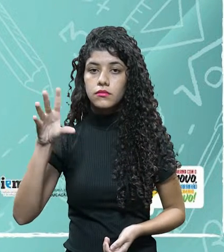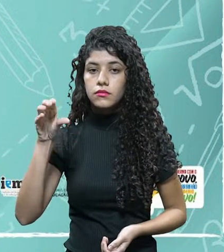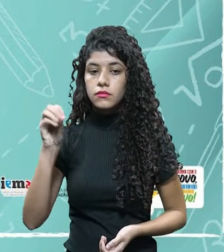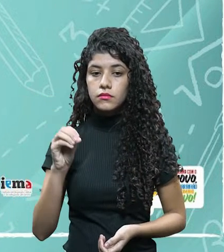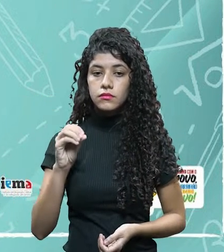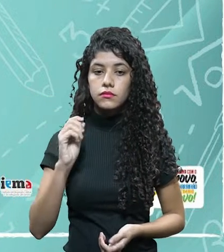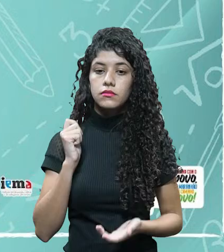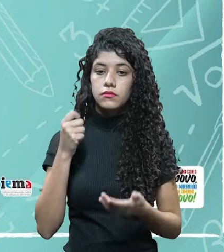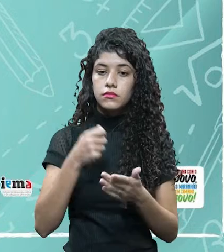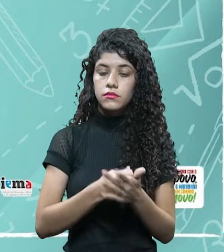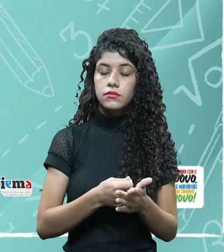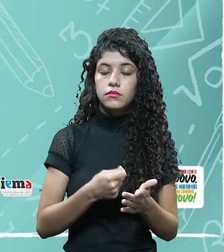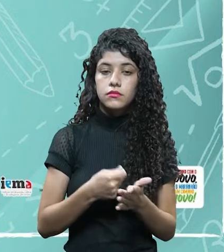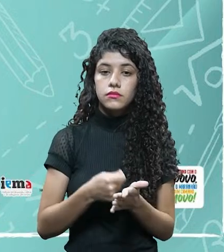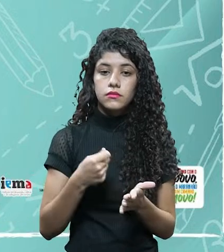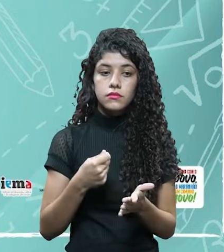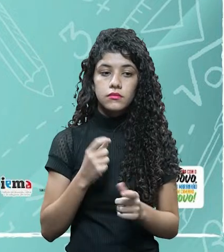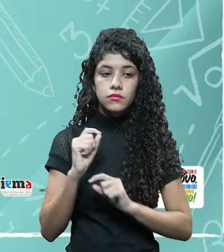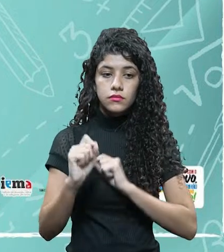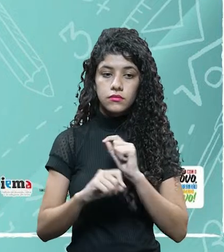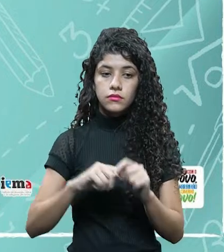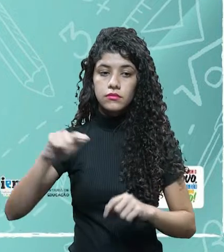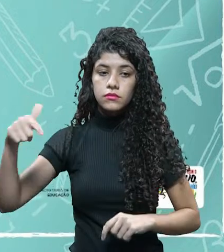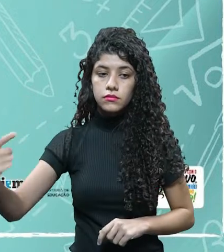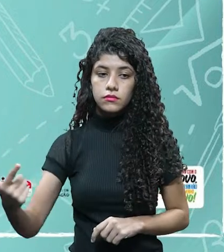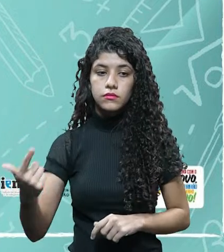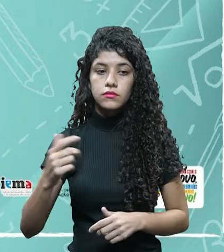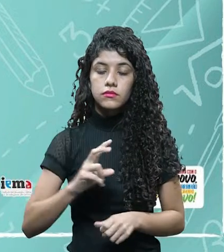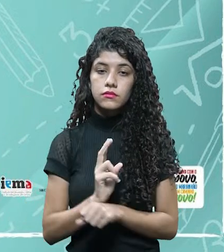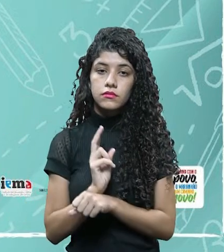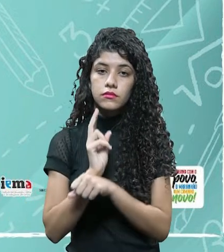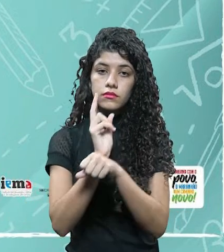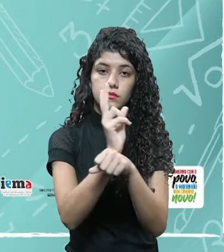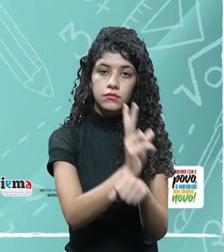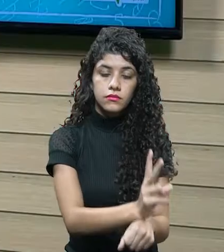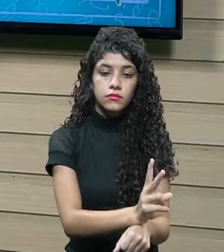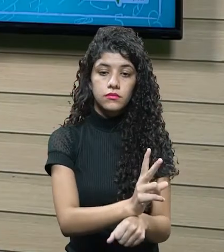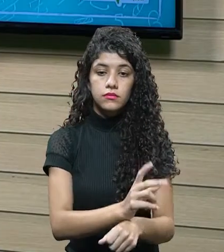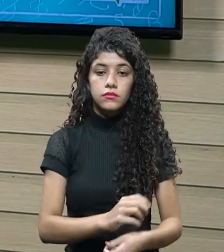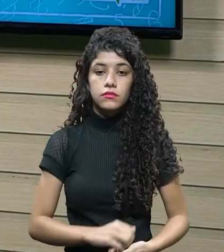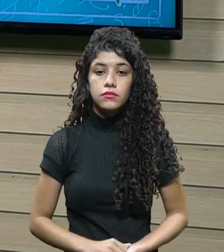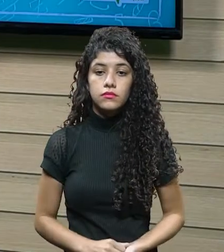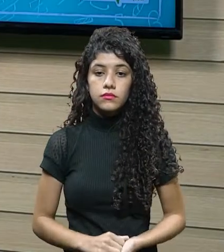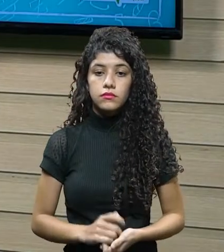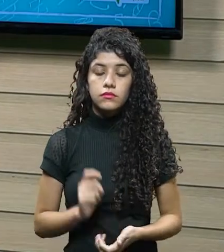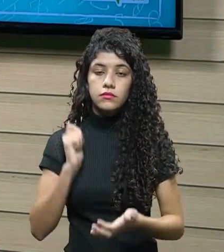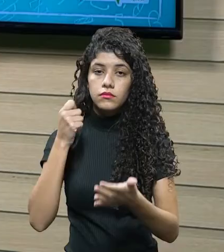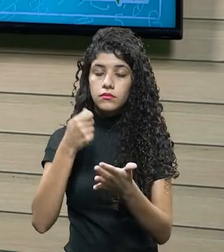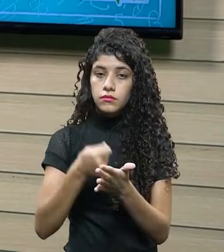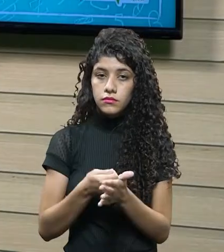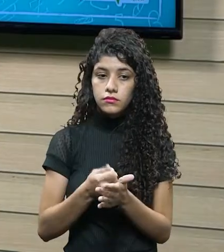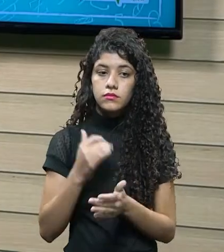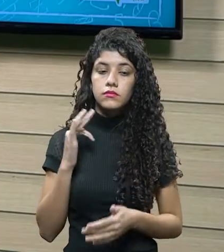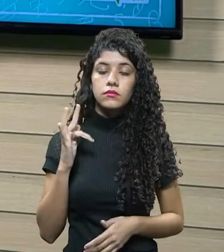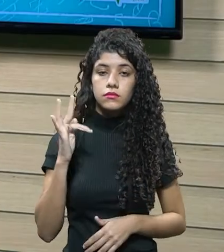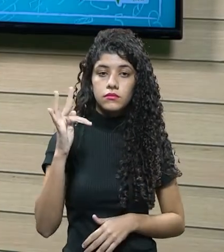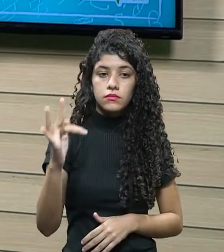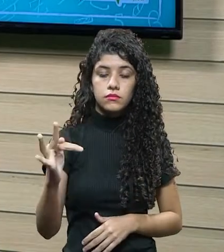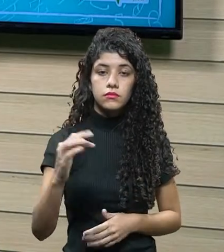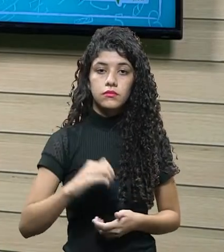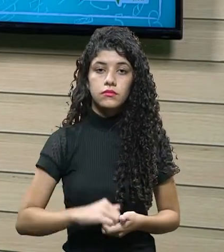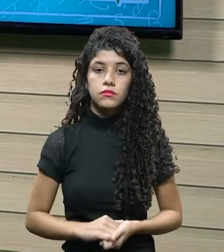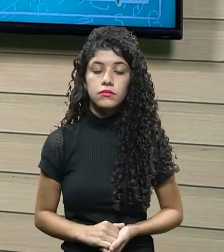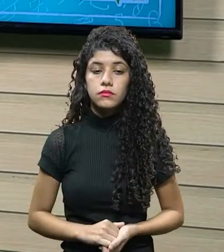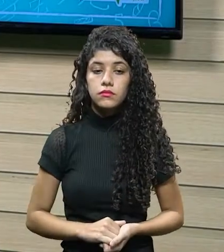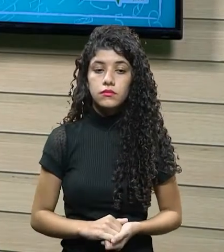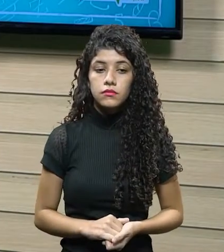passivo, representa o quê? As obrigações com terceiros, como o quê? Fornecedores, empréstimos a pagar,